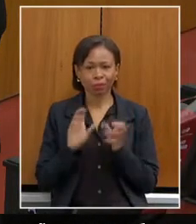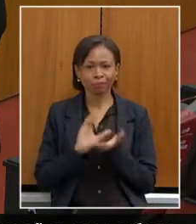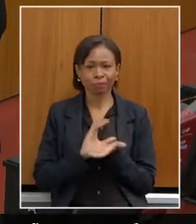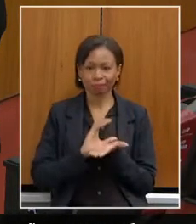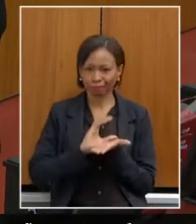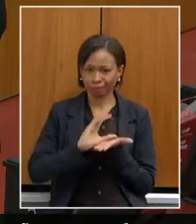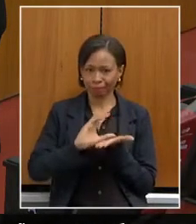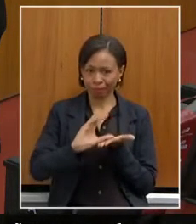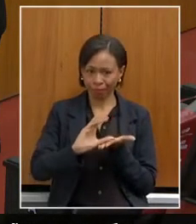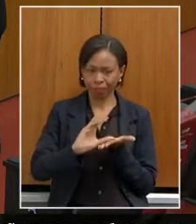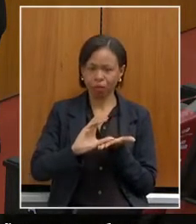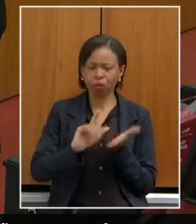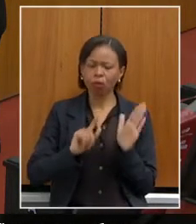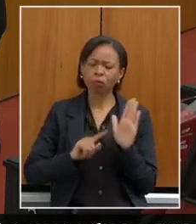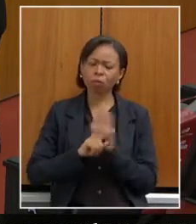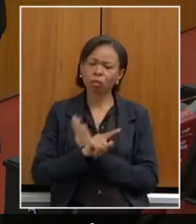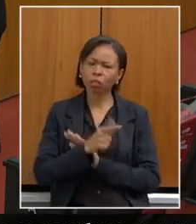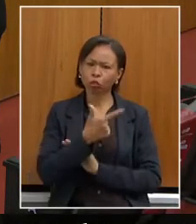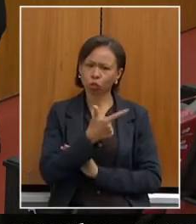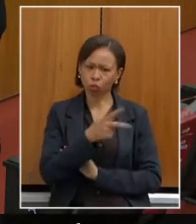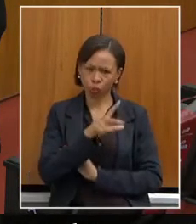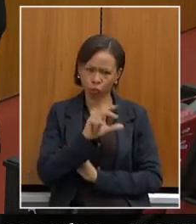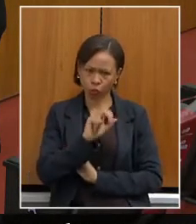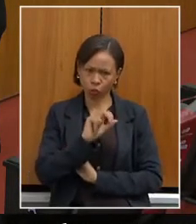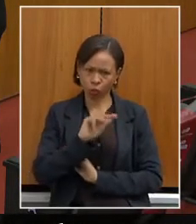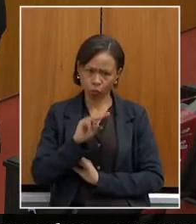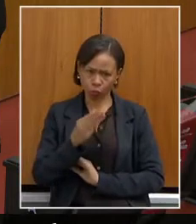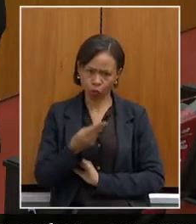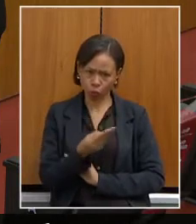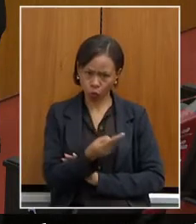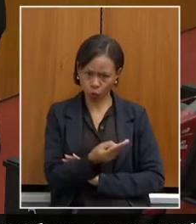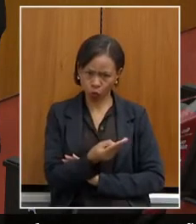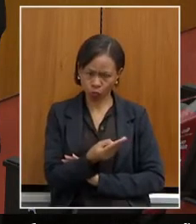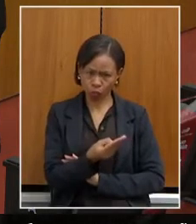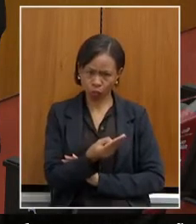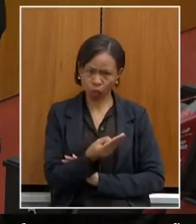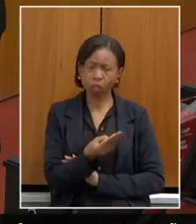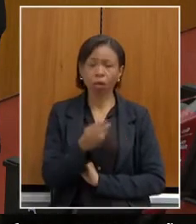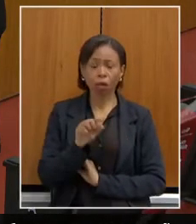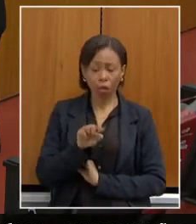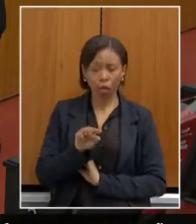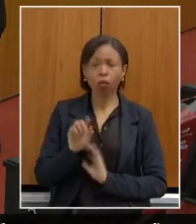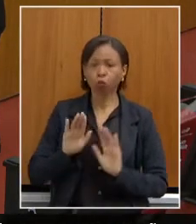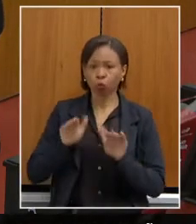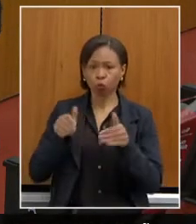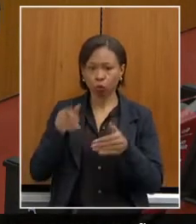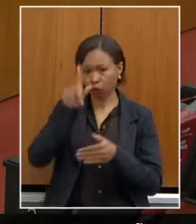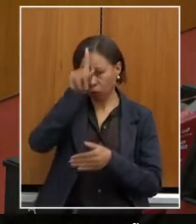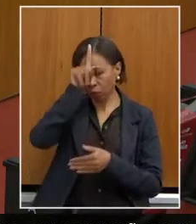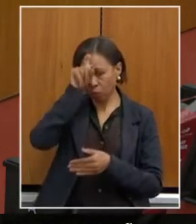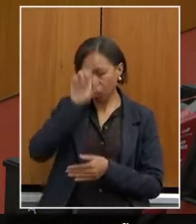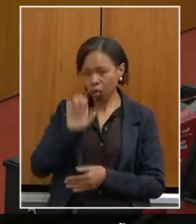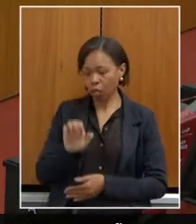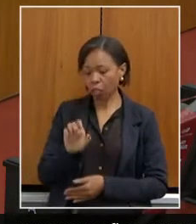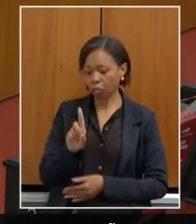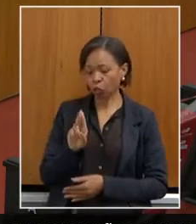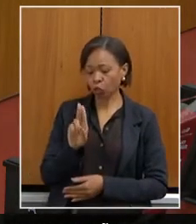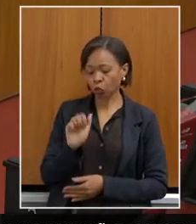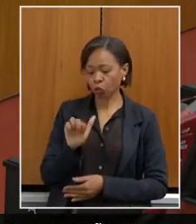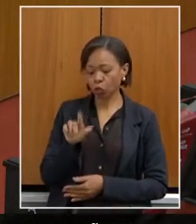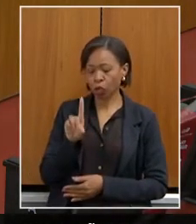se os 250 milhões para o hospital Eduardo de Menezes isso para o Eduardo de Menezes é o novo hospital